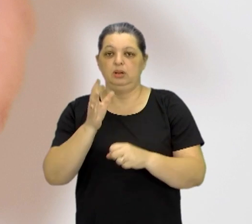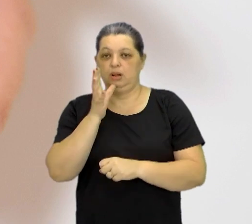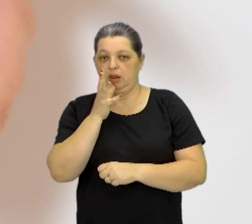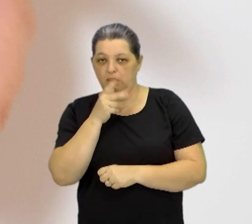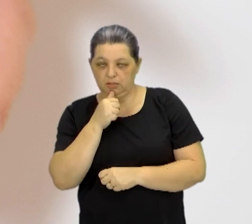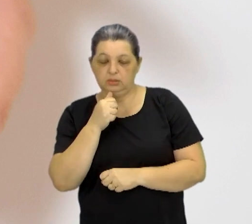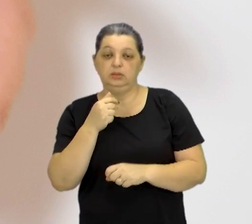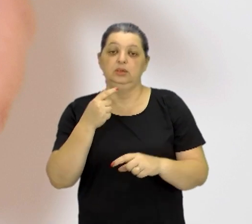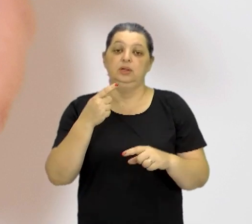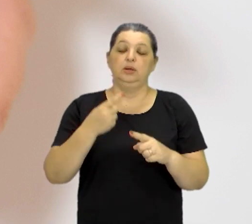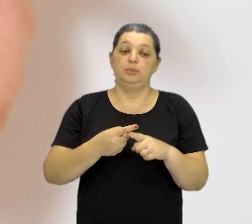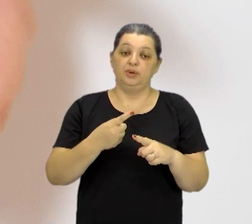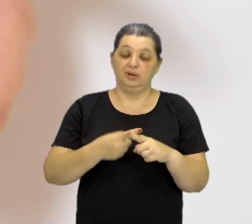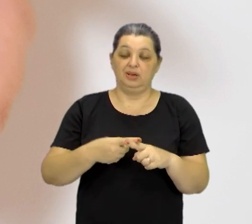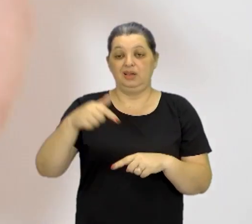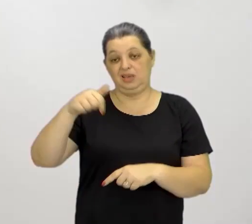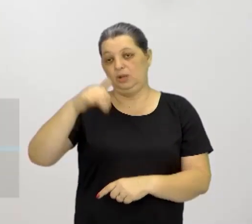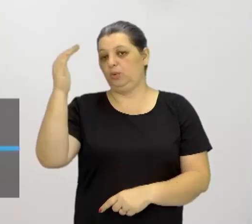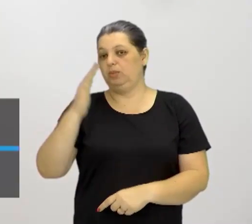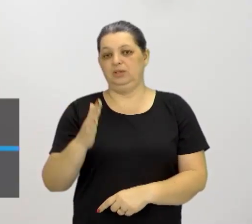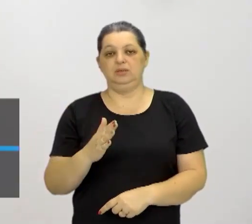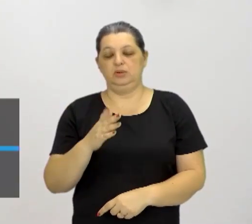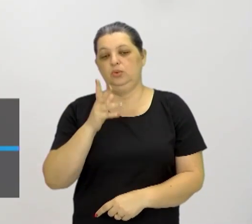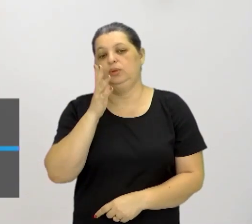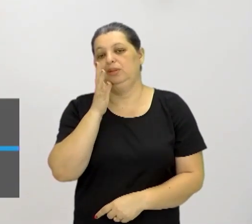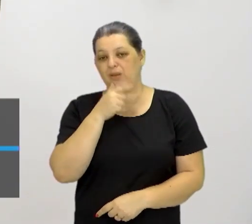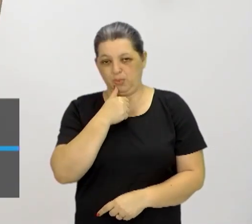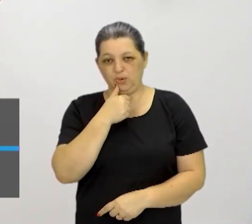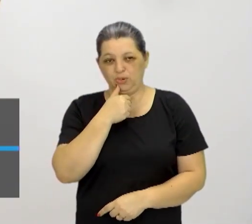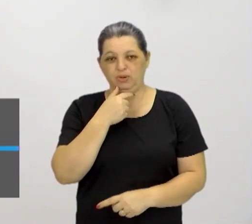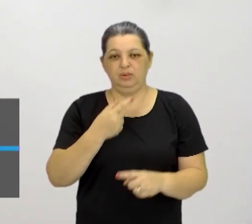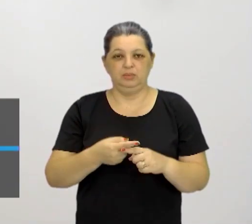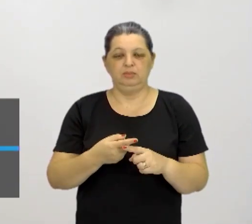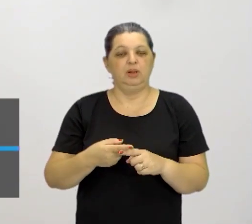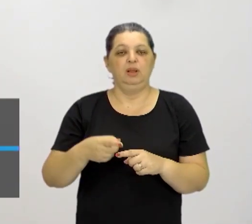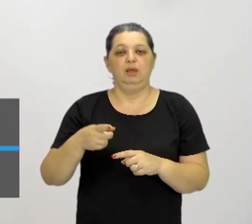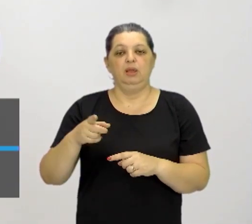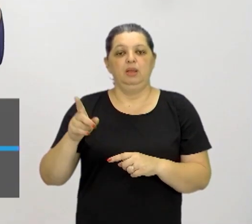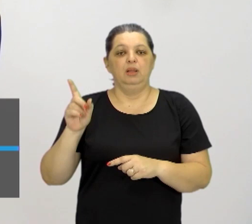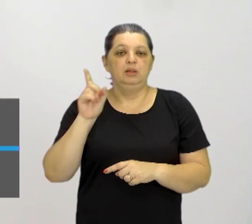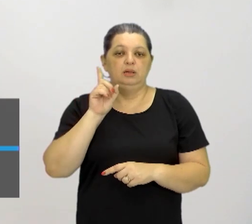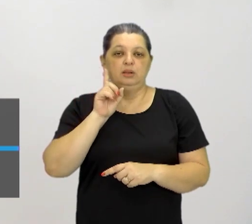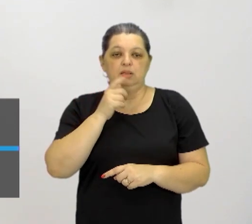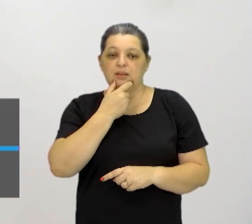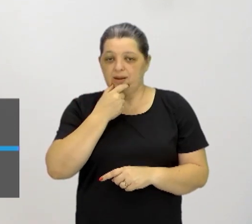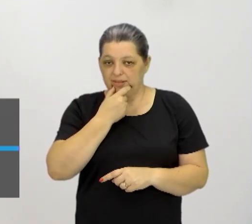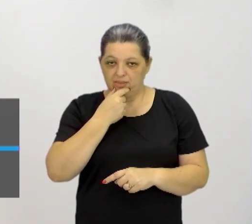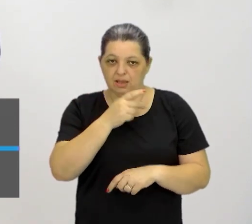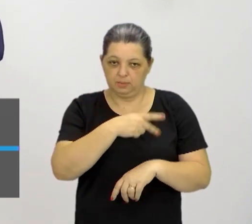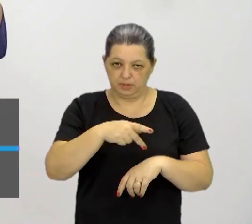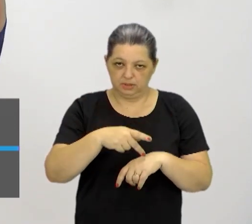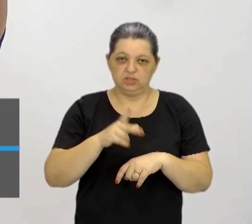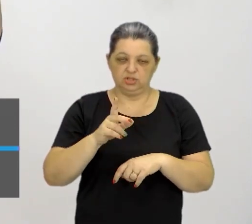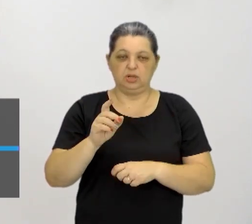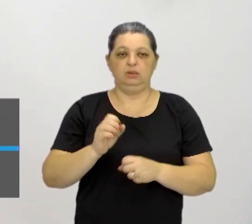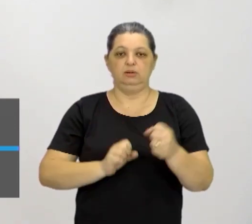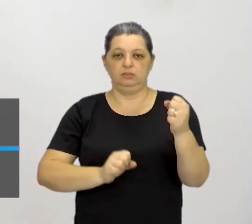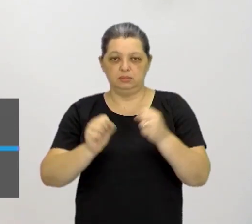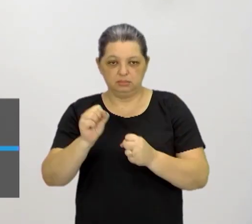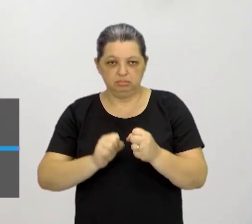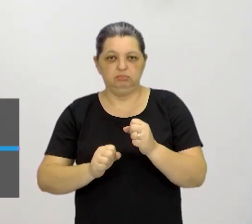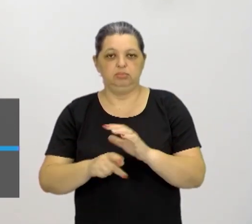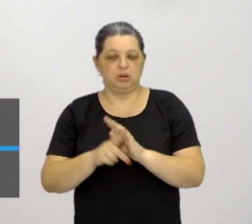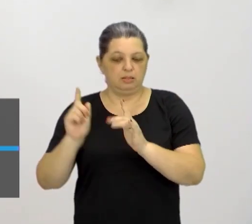nossa industrialização ela foi tardia, ela não foi junto com a Inglaterra, por exemplo, que teve a sua industrialização clássica,